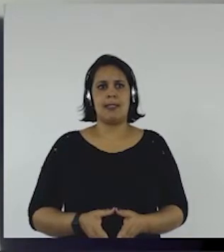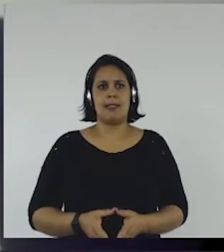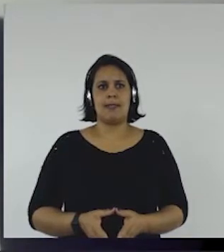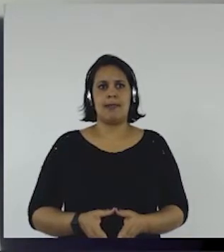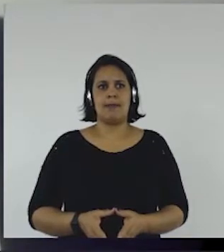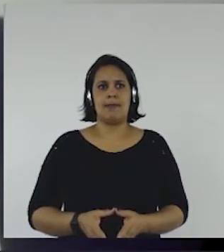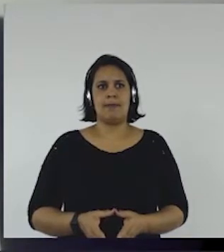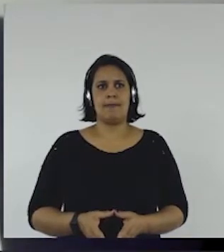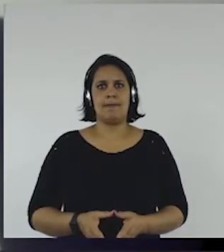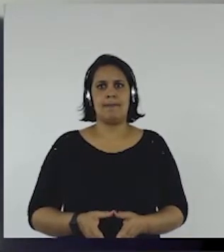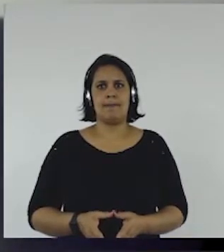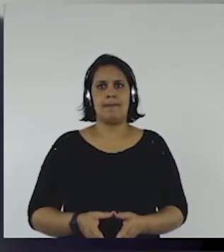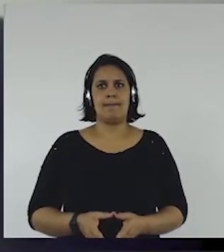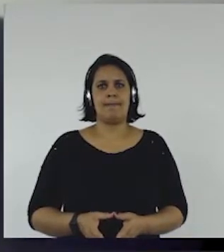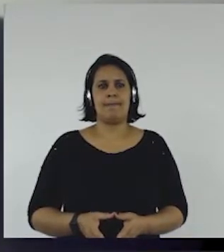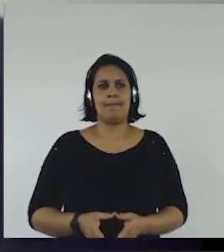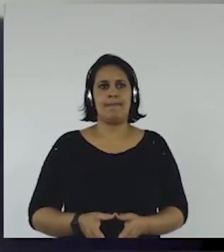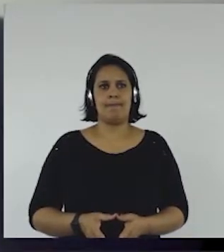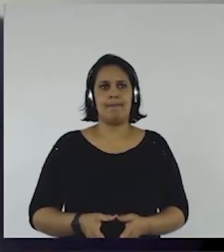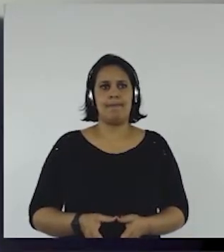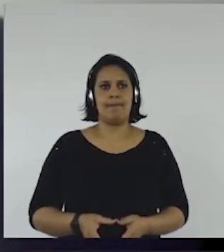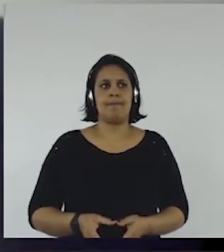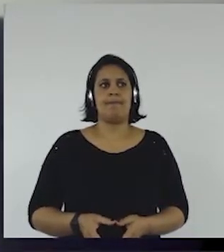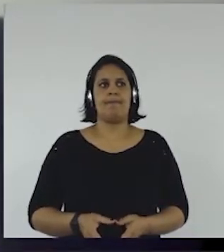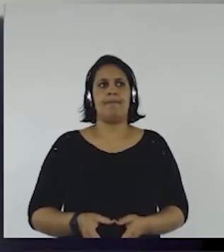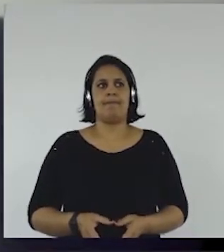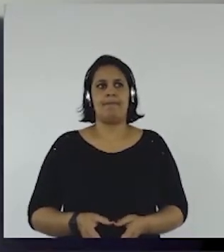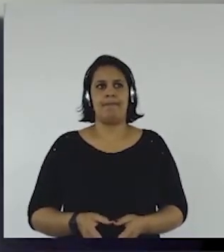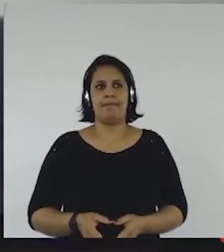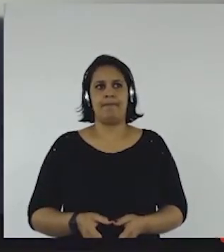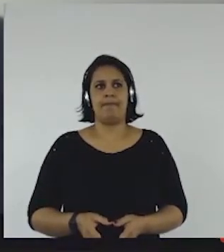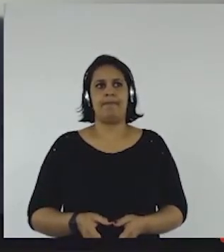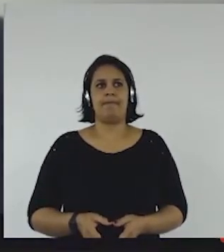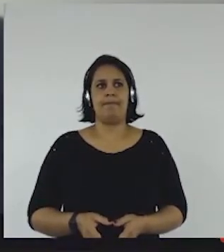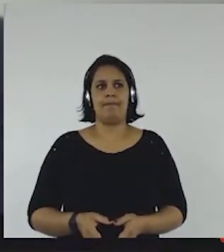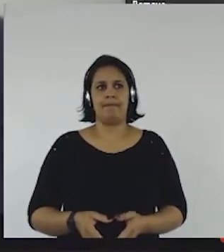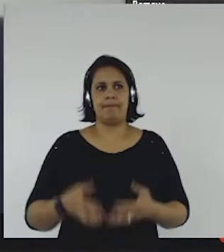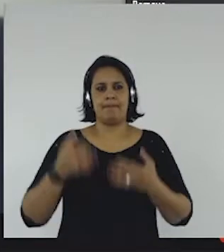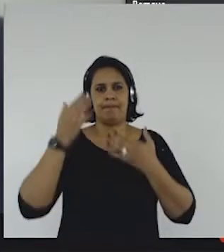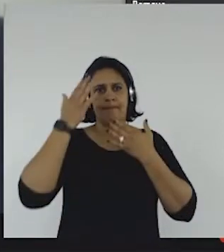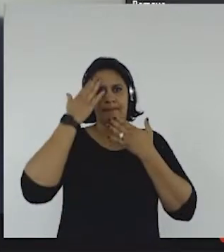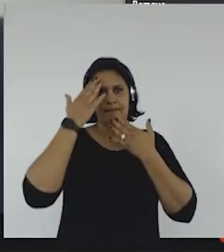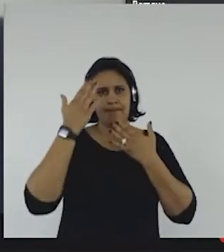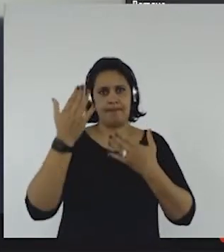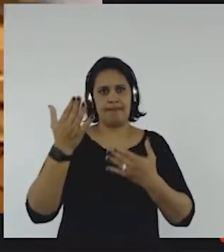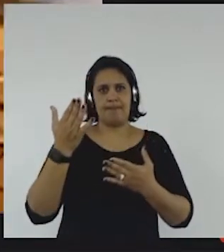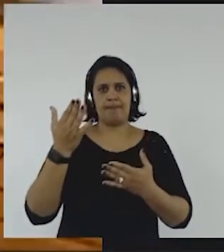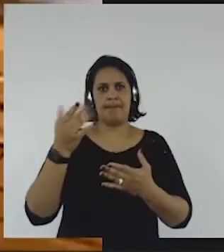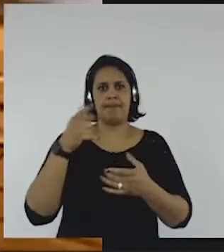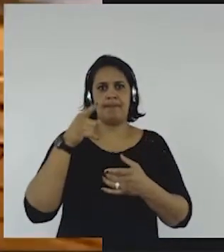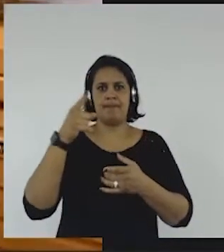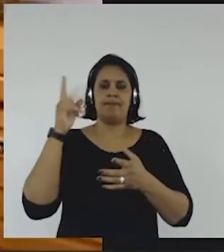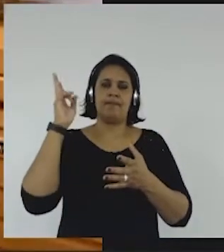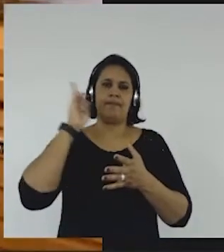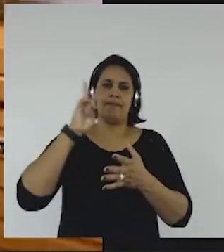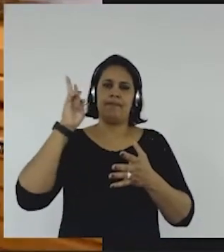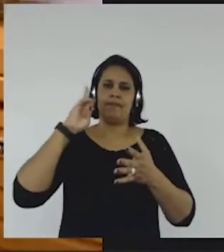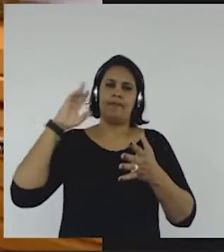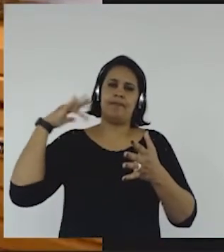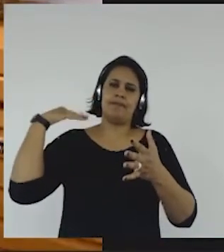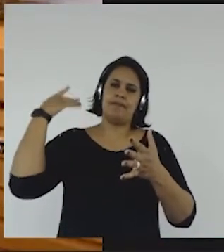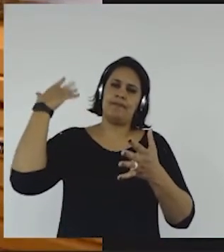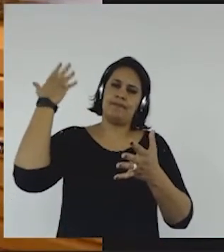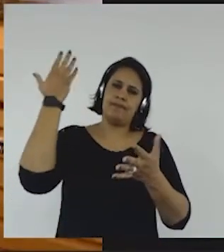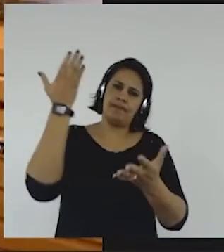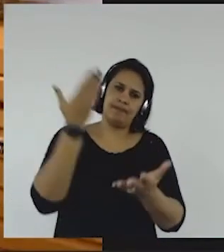Querida desembargadora Ivone Ferreira Caetano, muito obrigada pelo seu resgate dessa carreira